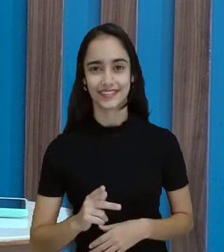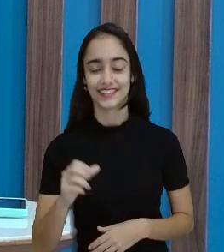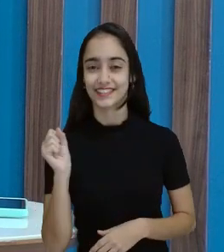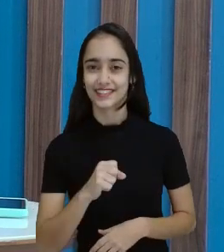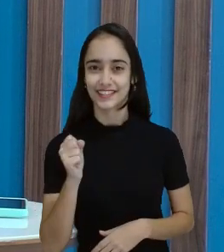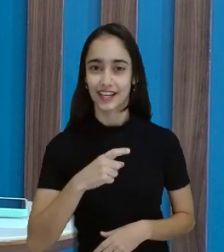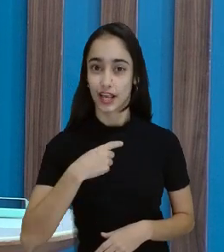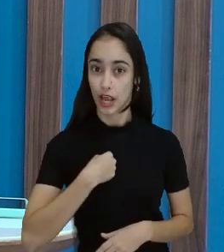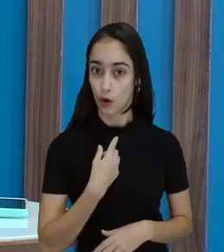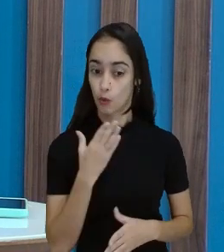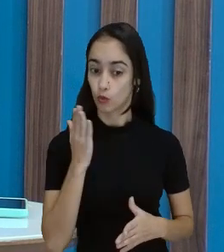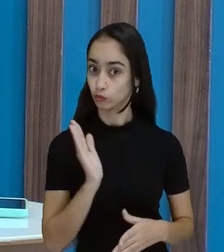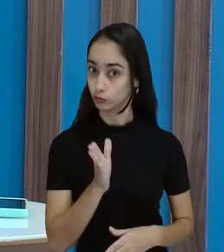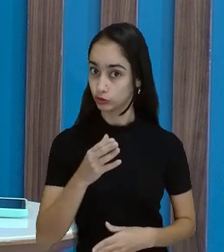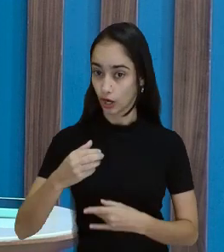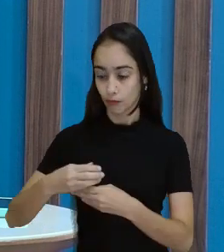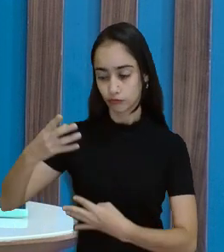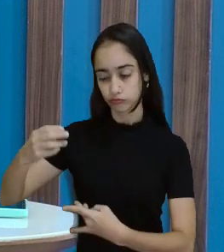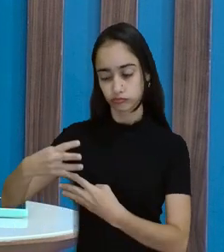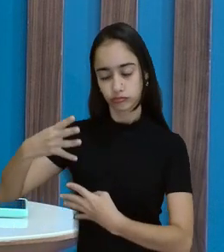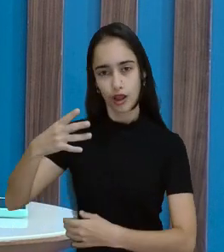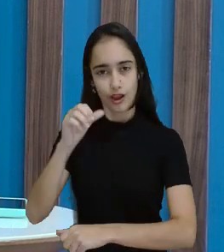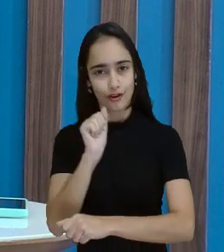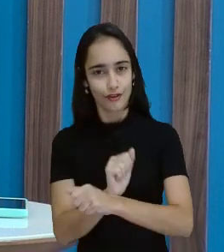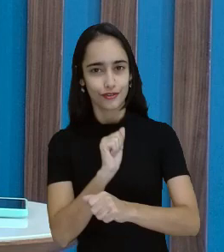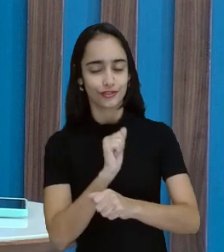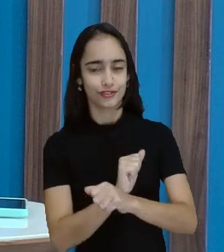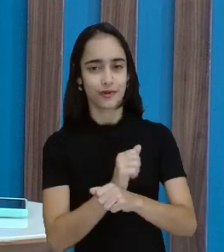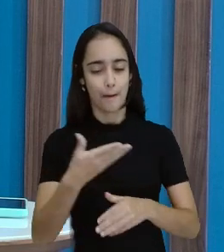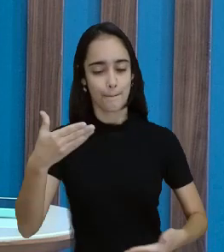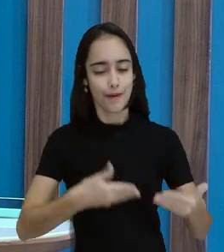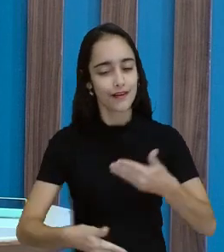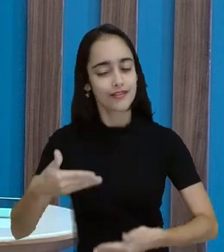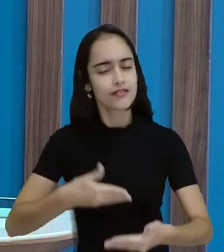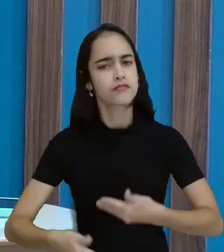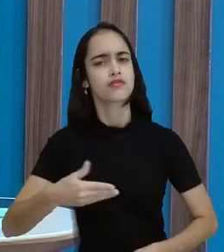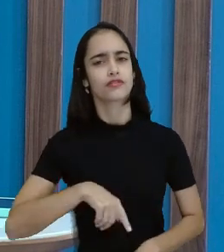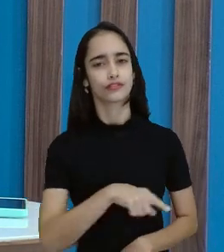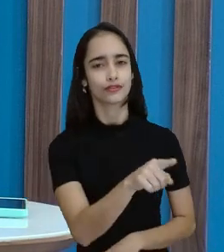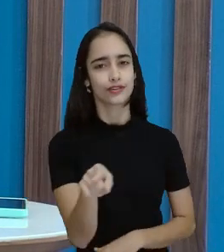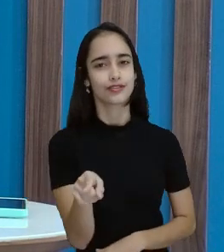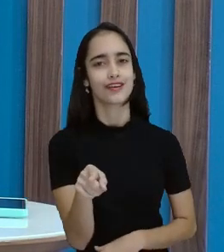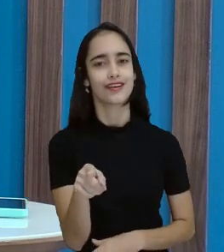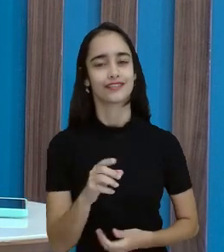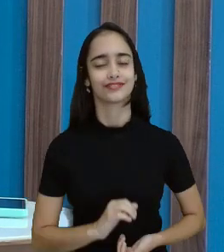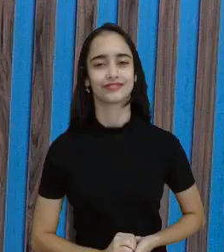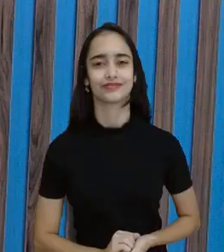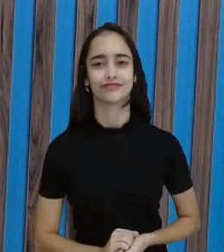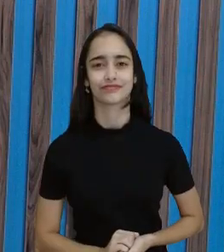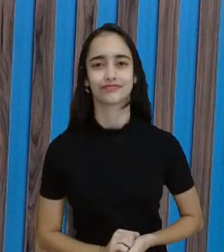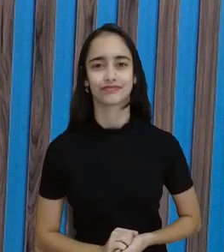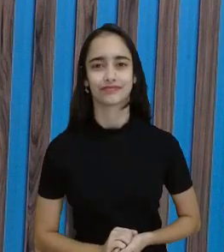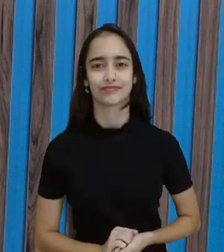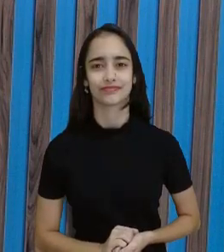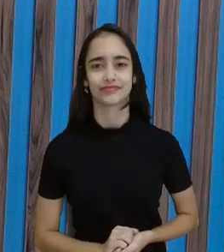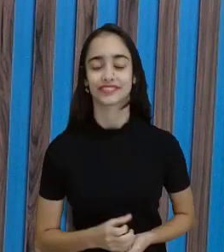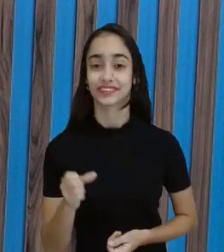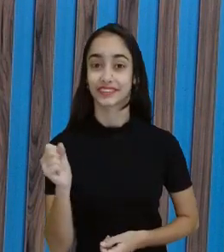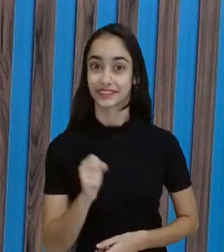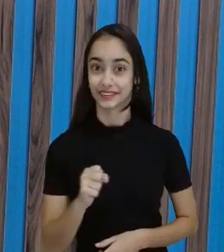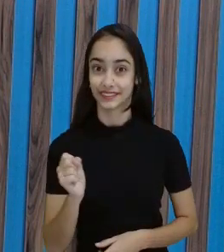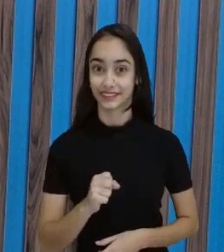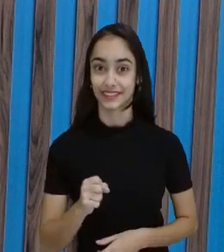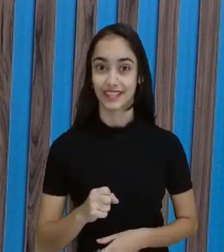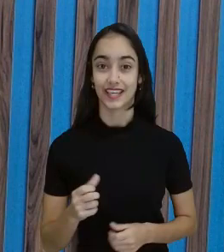já estou aqui aguardando a participação de todos vocês. Então, participa, tá? Isso mesmo,